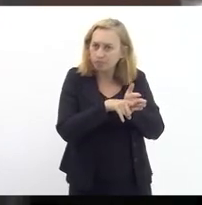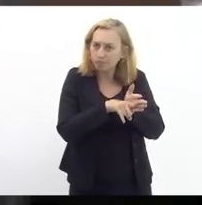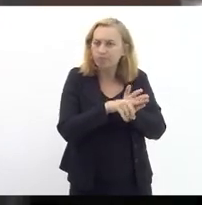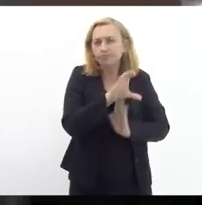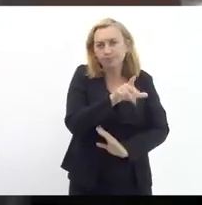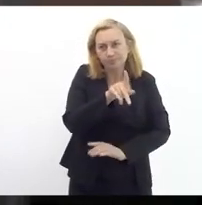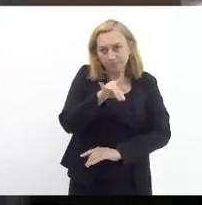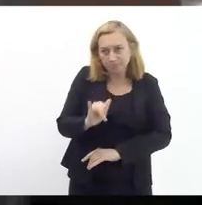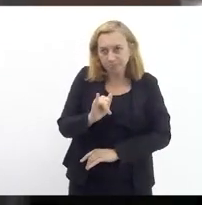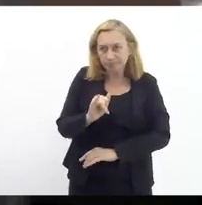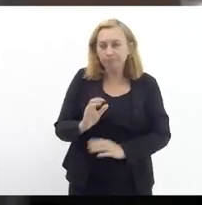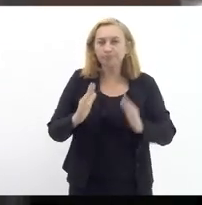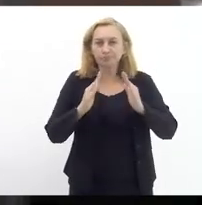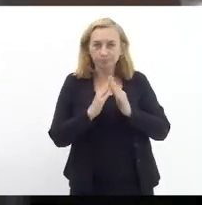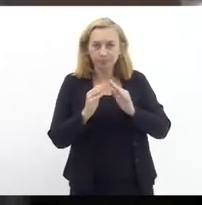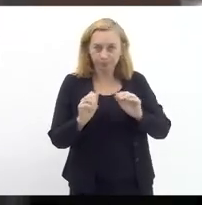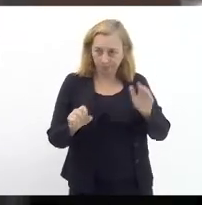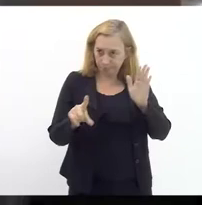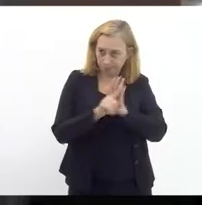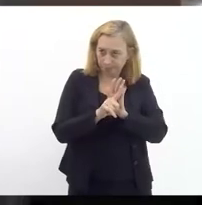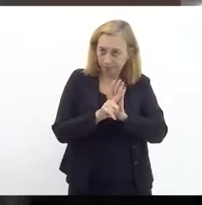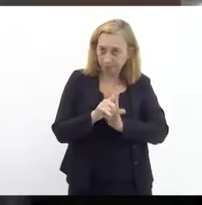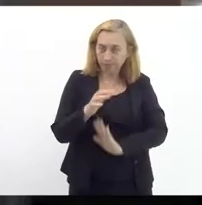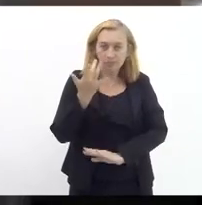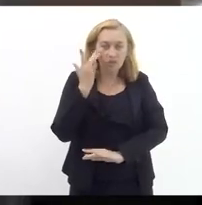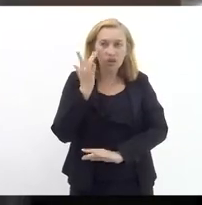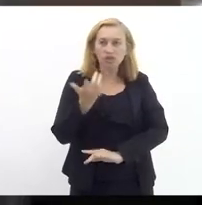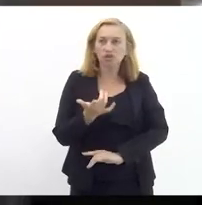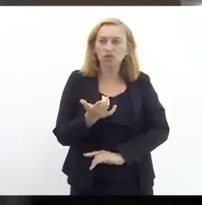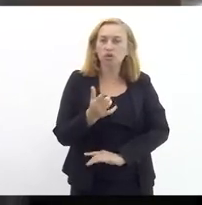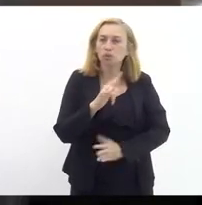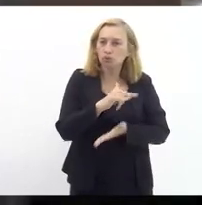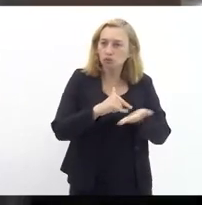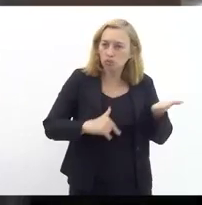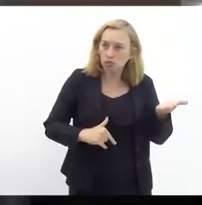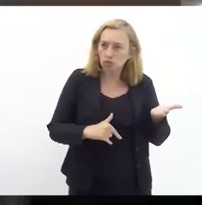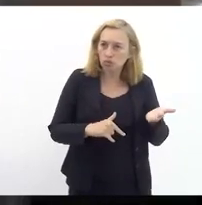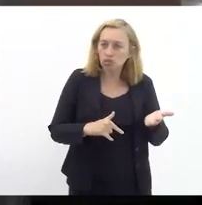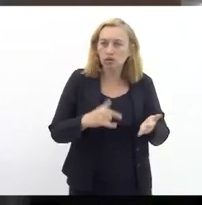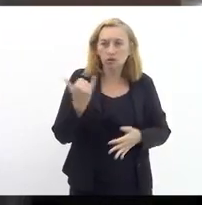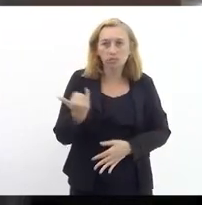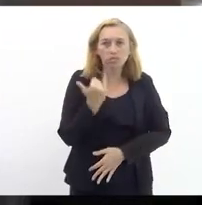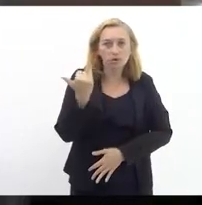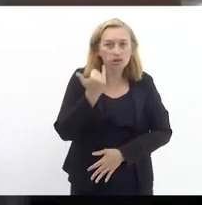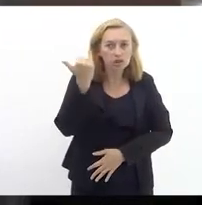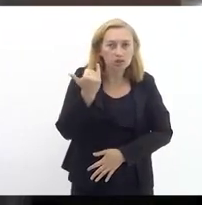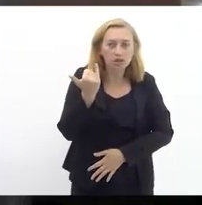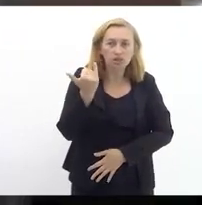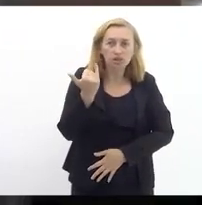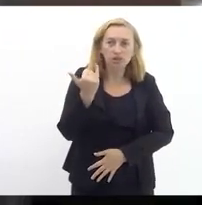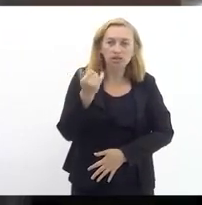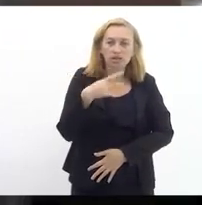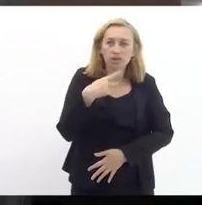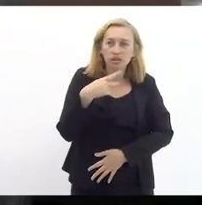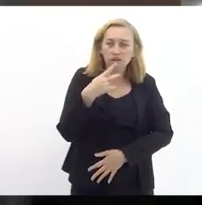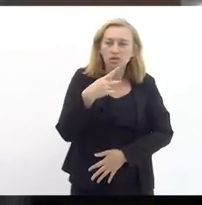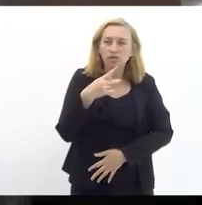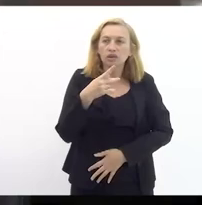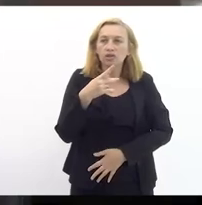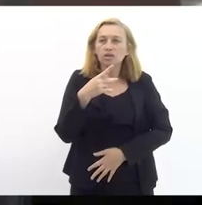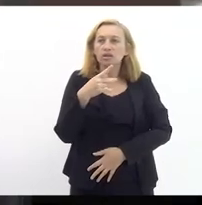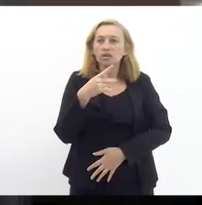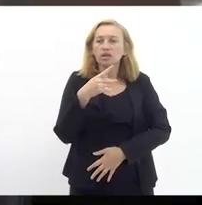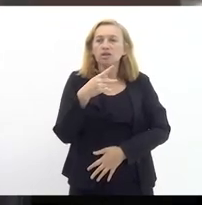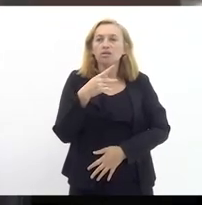CPI dessa Casa Legislativa, que eu acho que é um documento muito rico, que fala, né, do depoimento